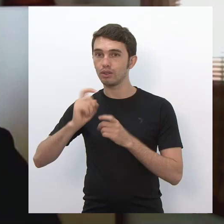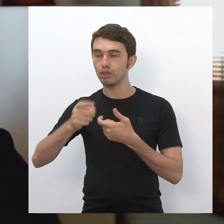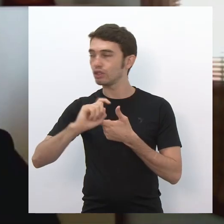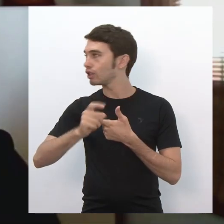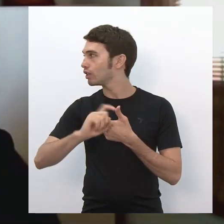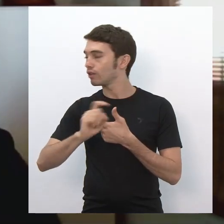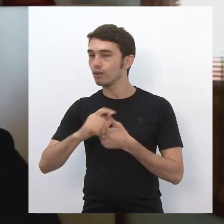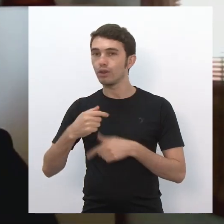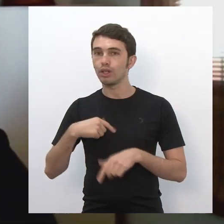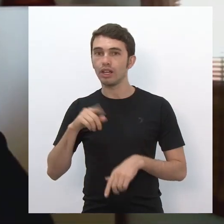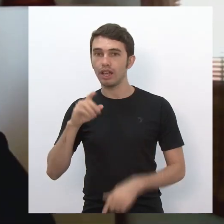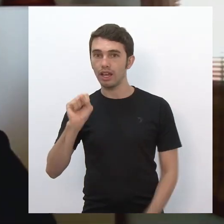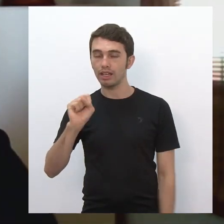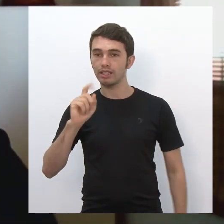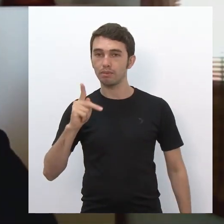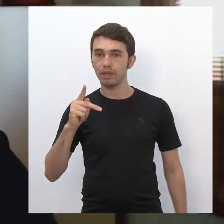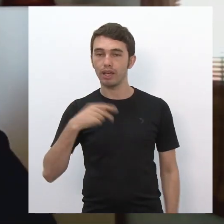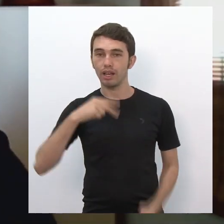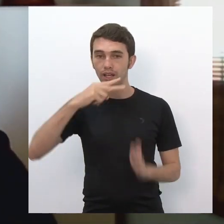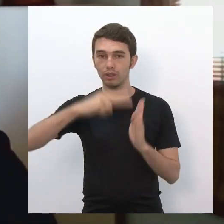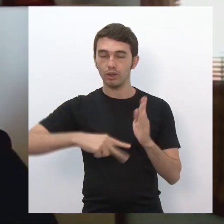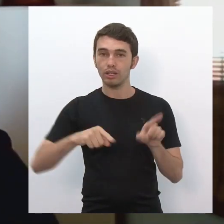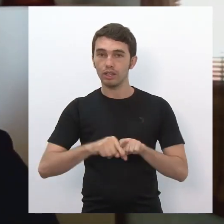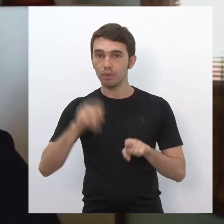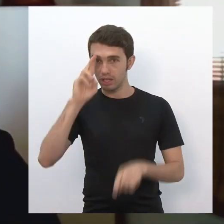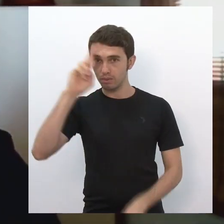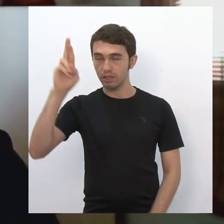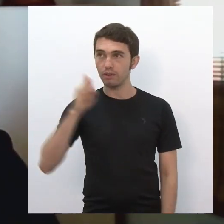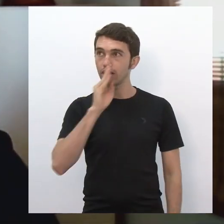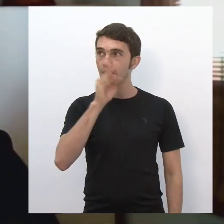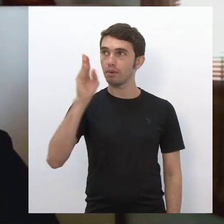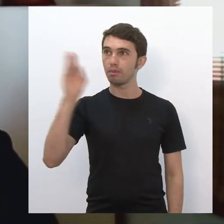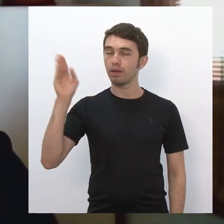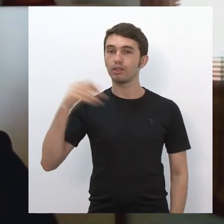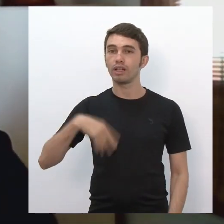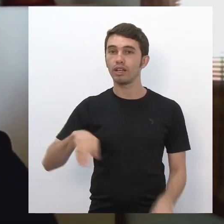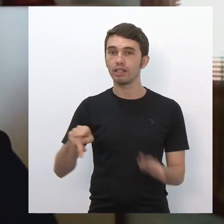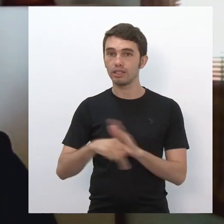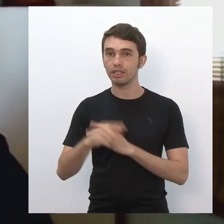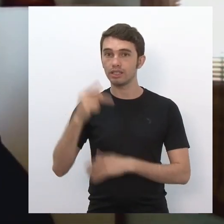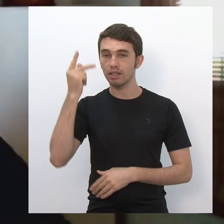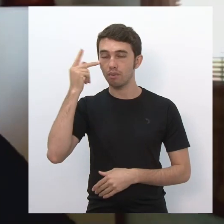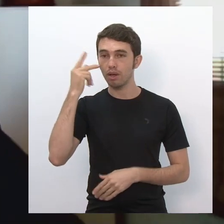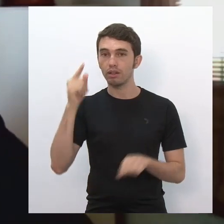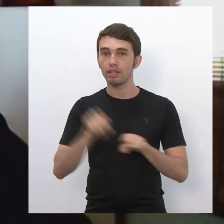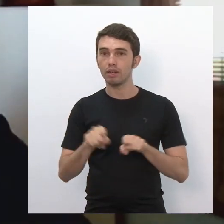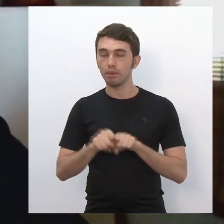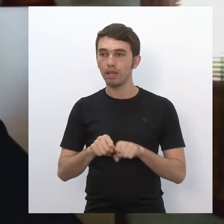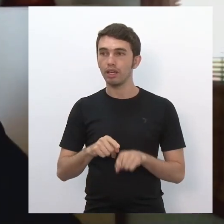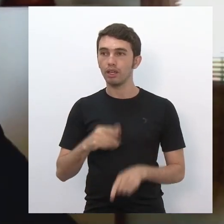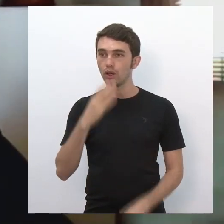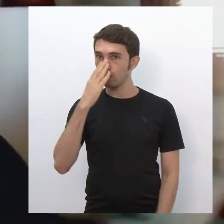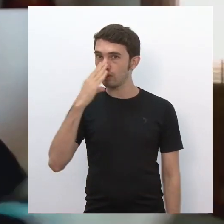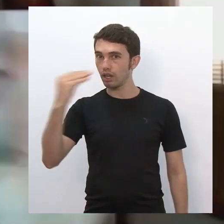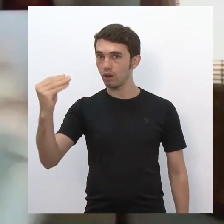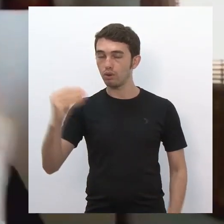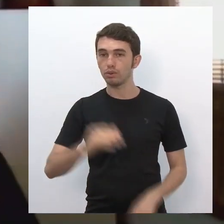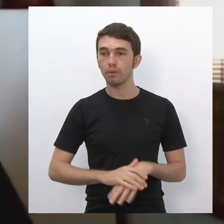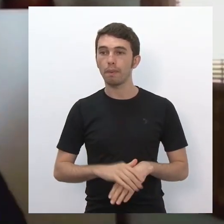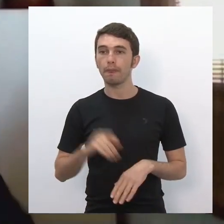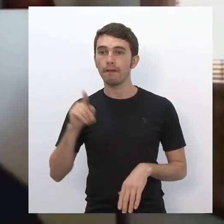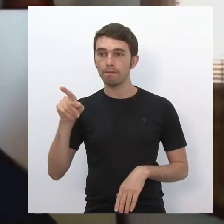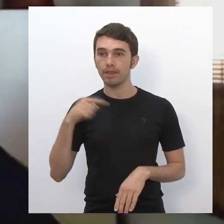Leituras e responsável pela Biblioteca de São Paulo e Biblioteca Parque Vila Lobos. Pierre André Ruprecht